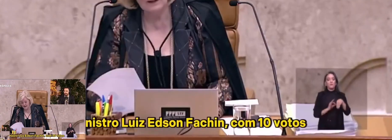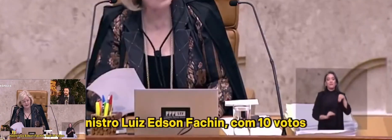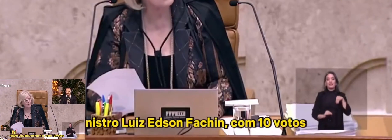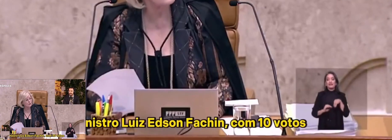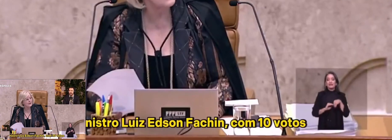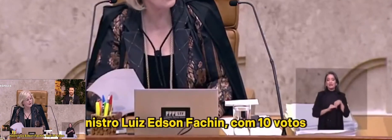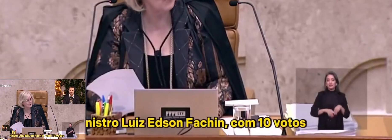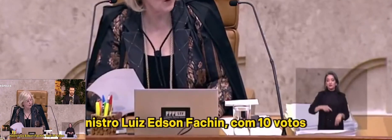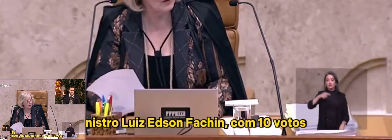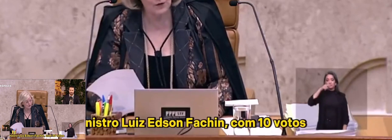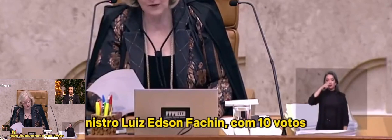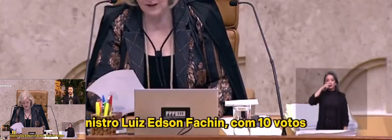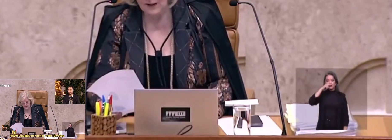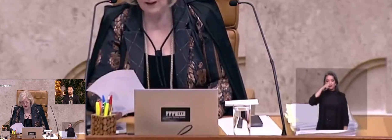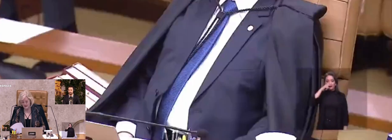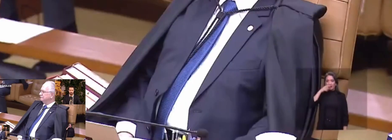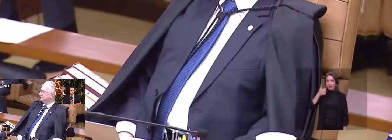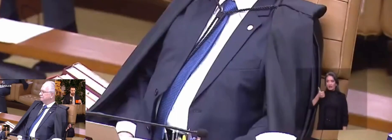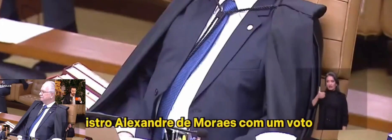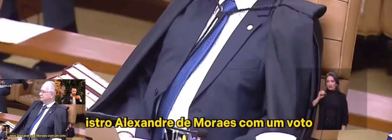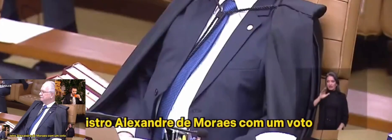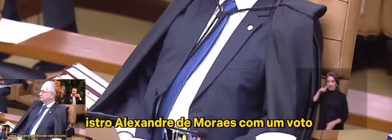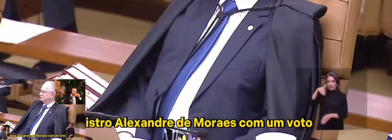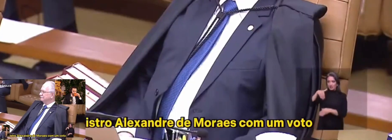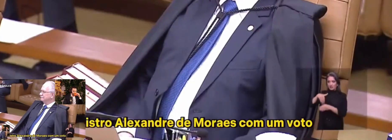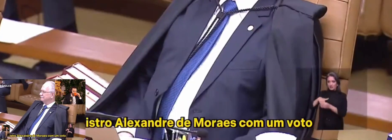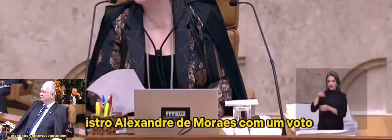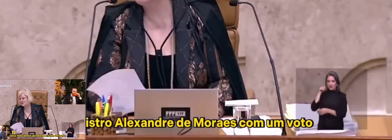sou fachin com 10 votos